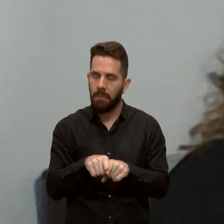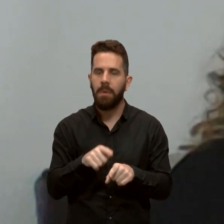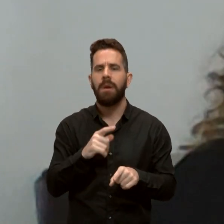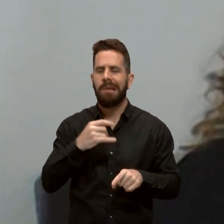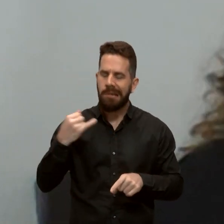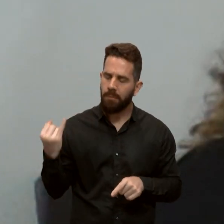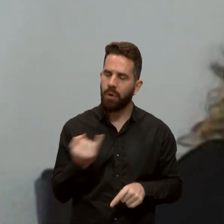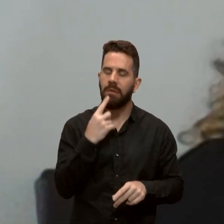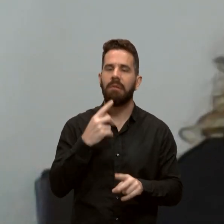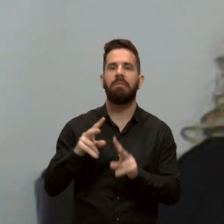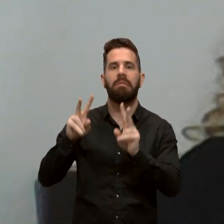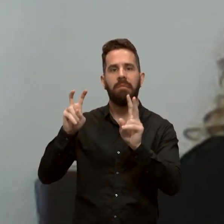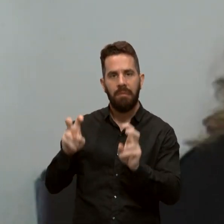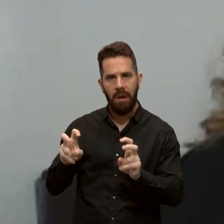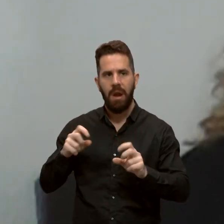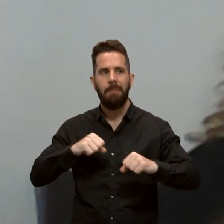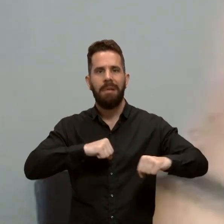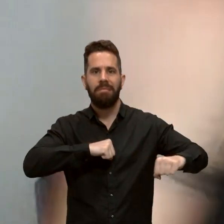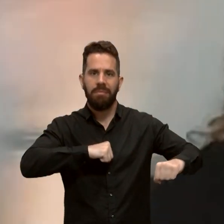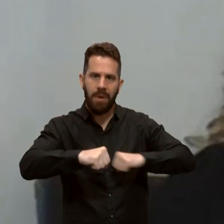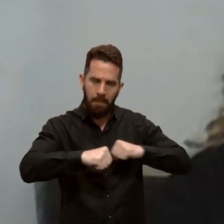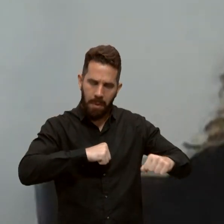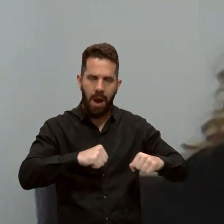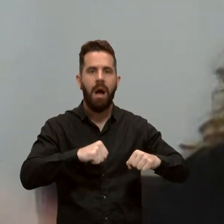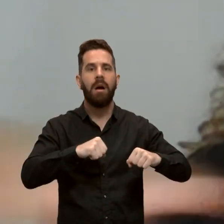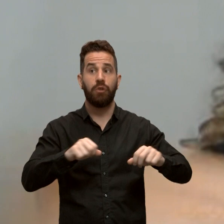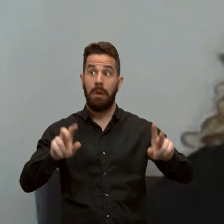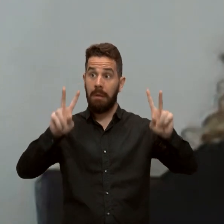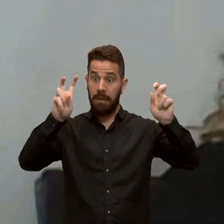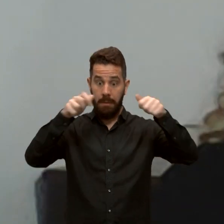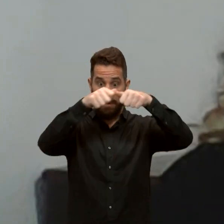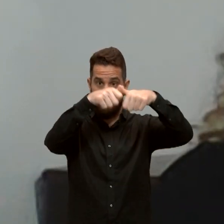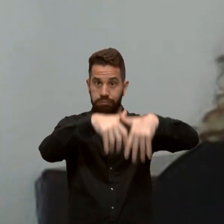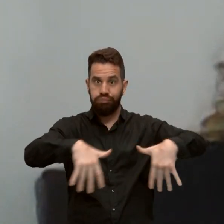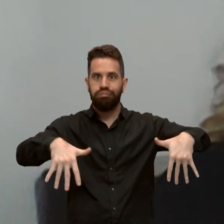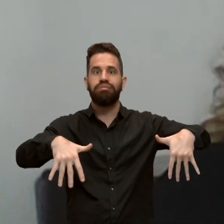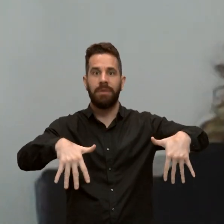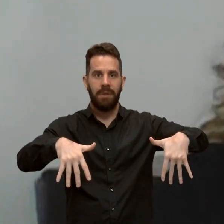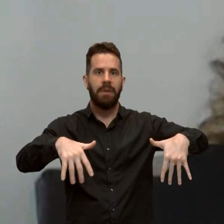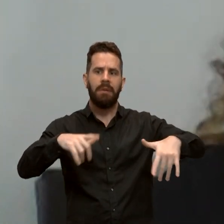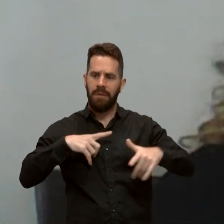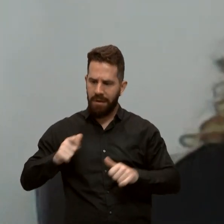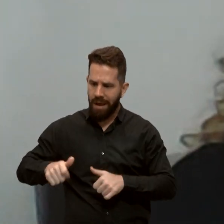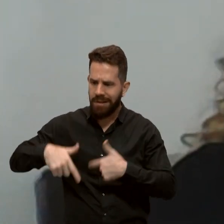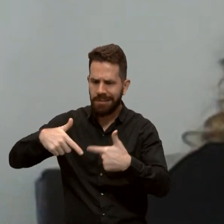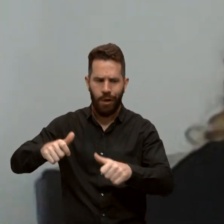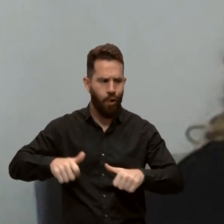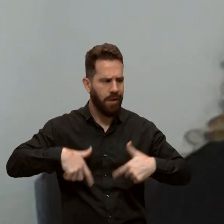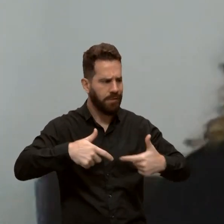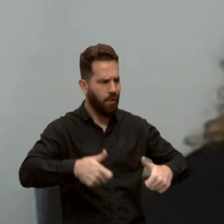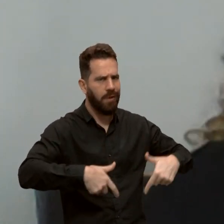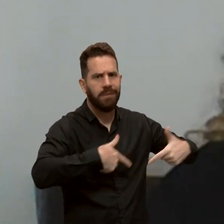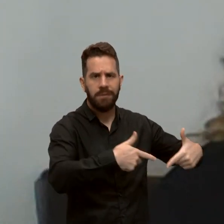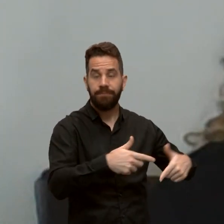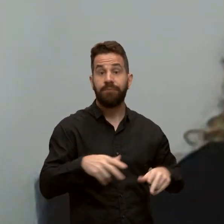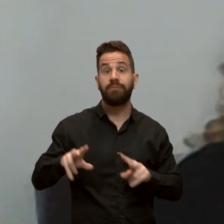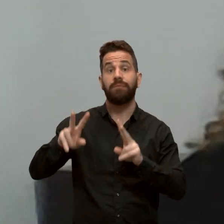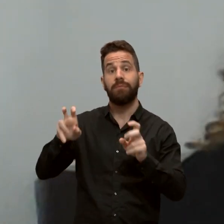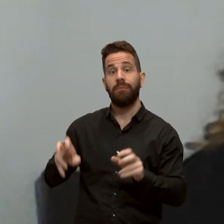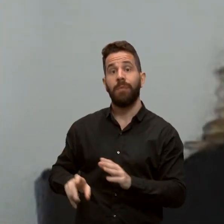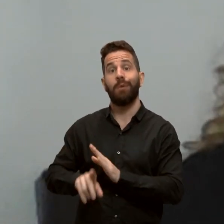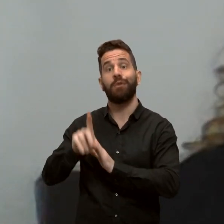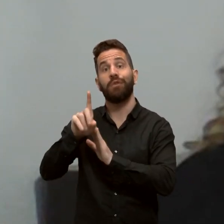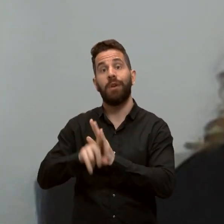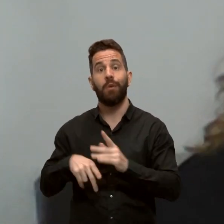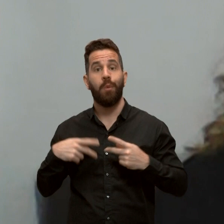tema, desse debate, desse grande guarda-chuva, digamos assim, que envolve, né, a história dos direitos humanos no